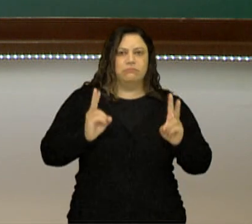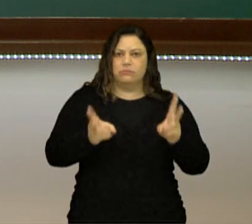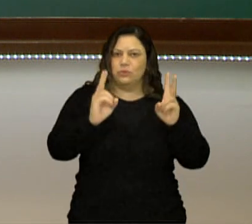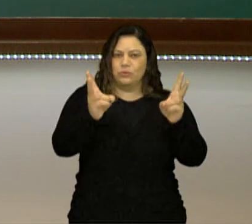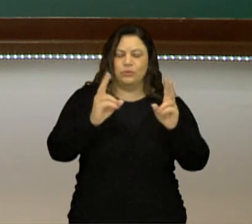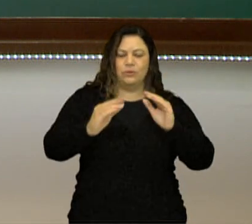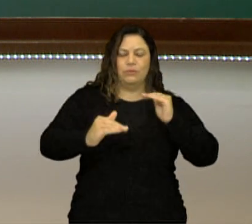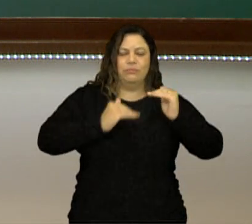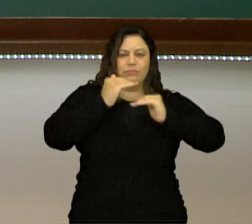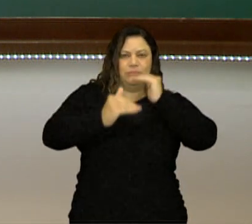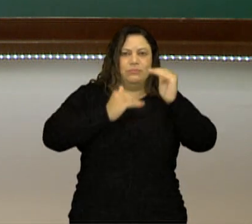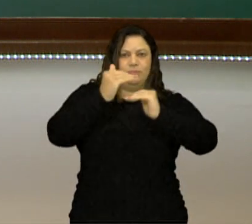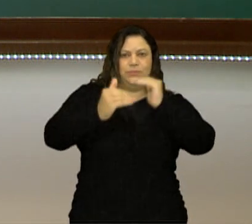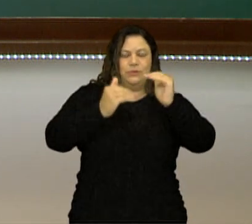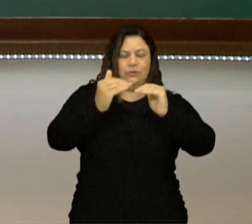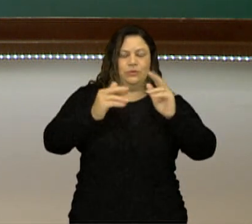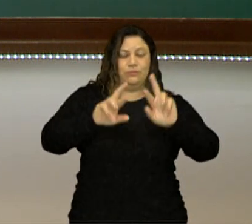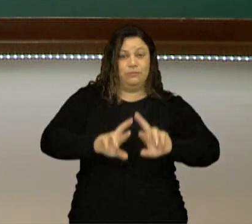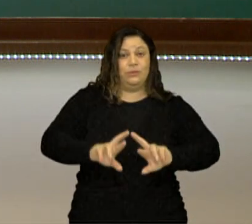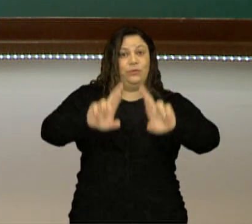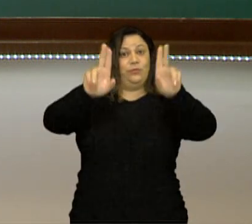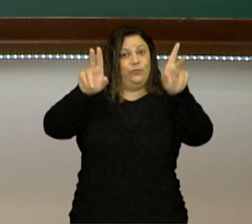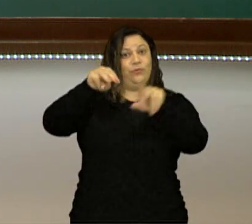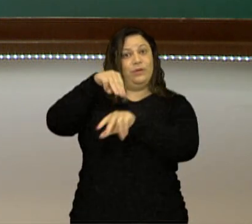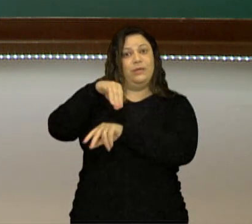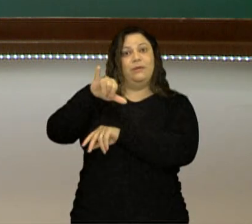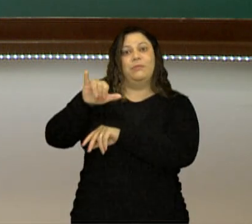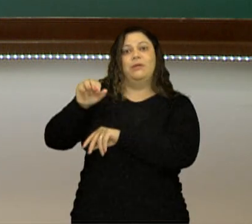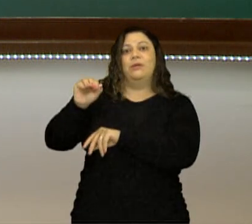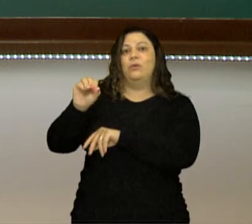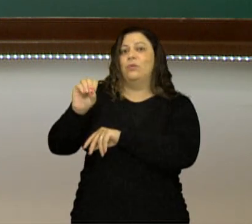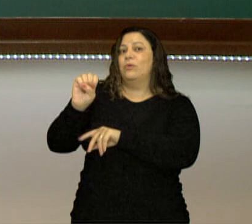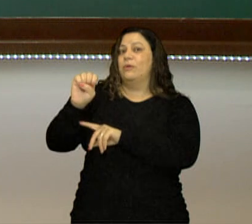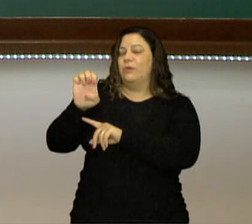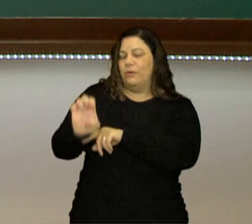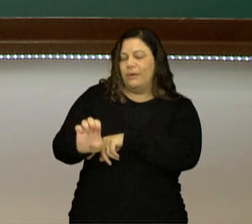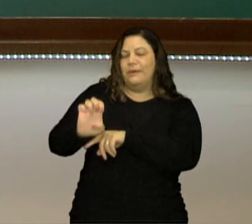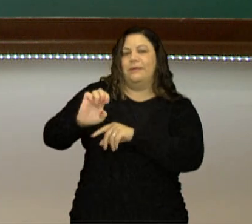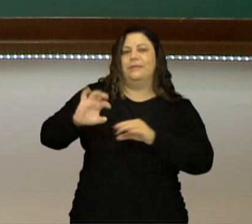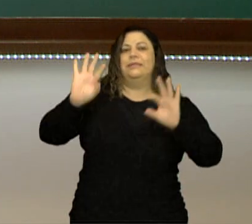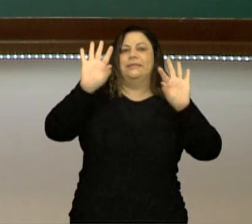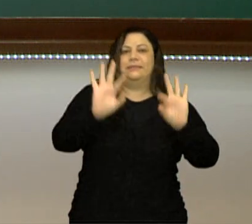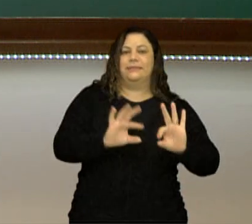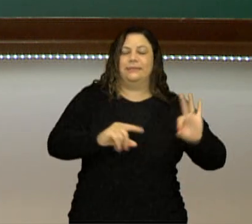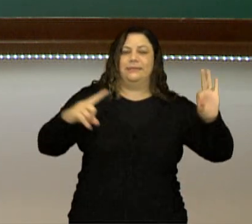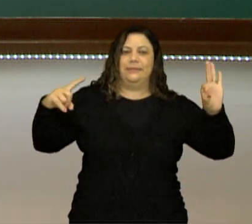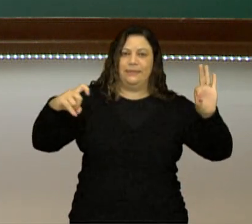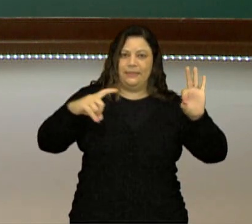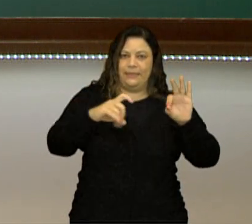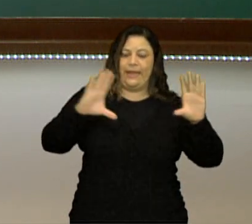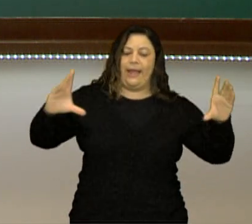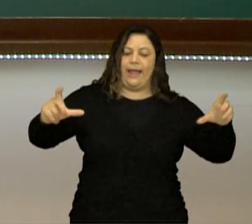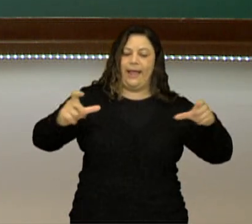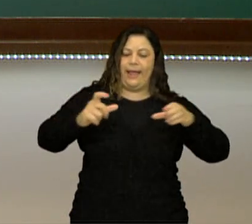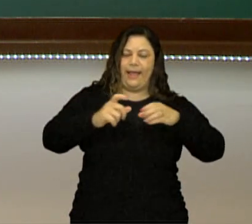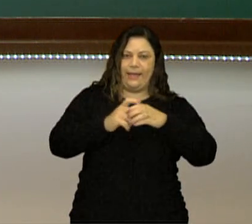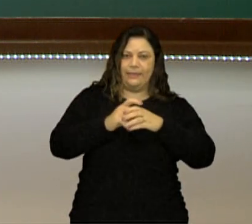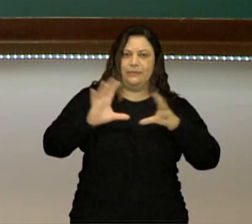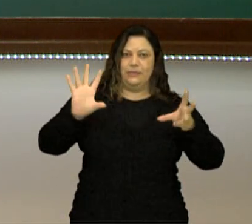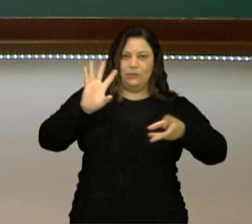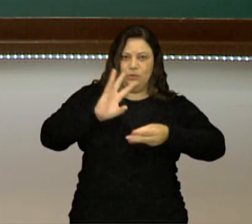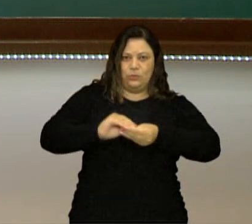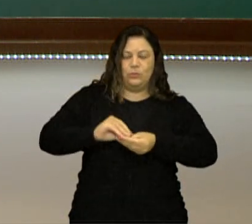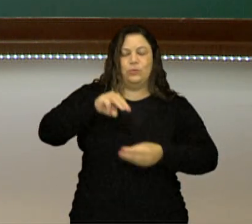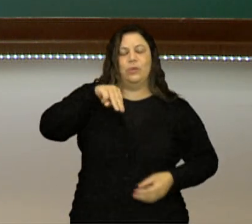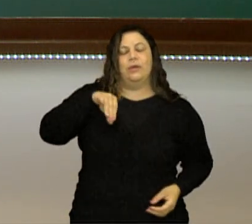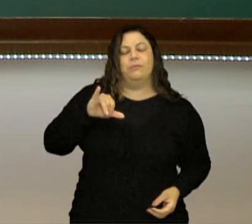processo chamado equacional, diferente da meiose, que vai formar os gametas, e é um processo reducional. Uma célula de